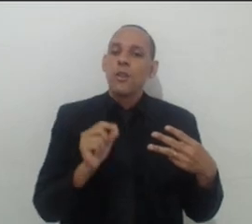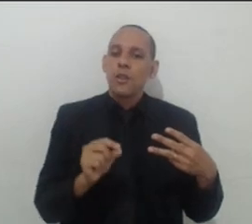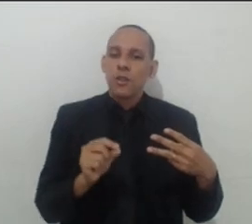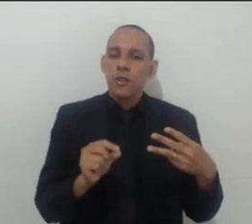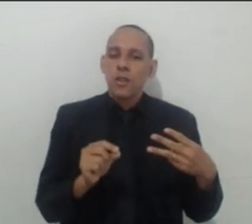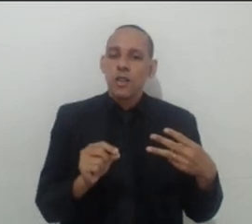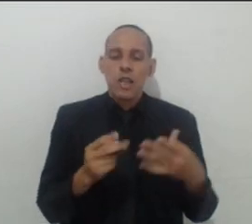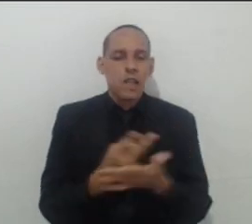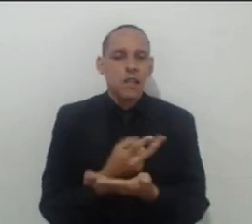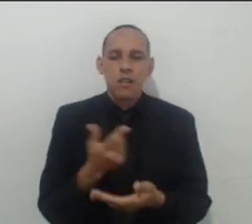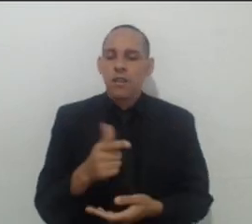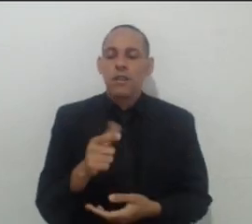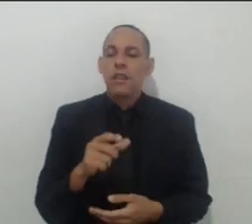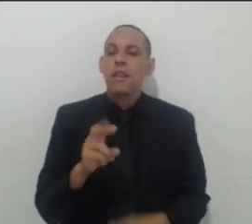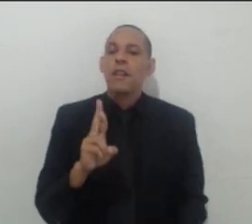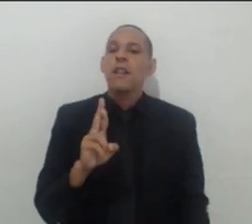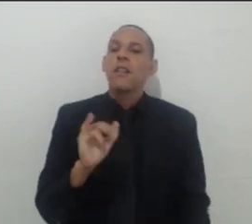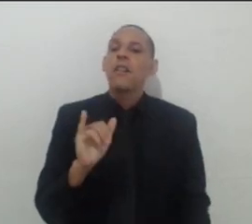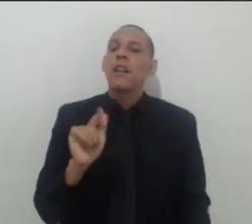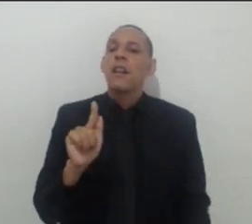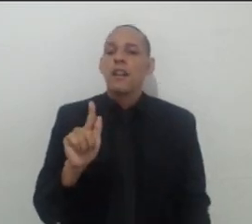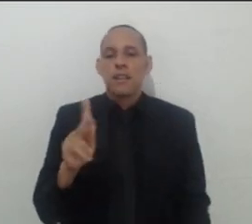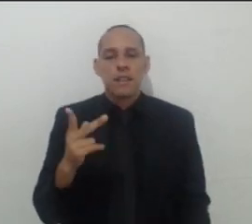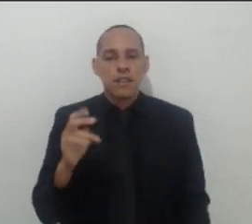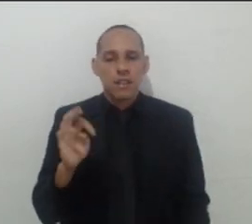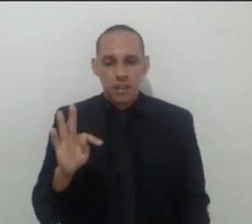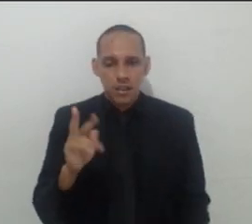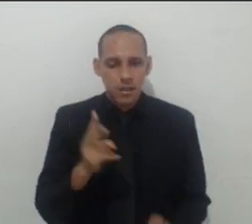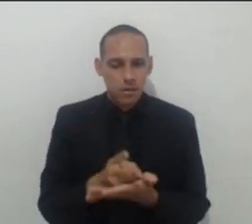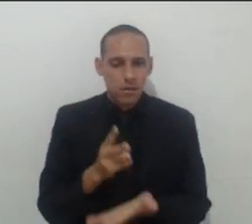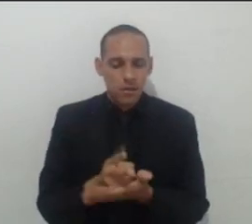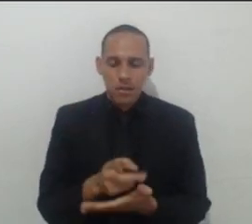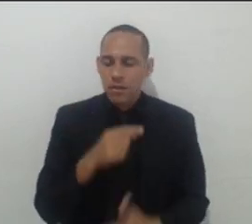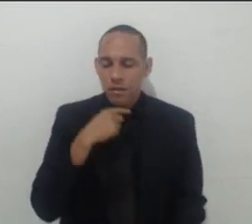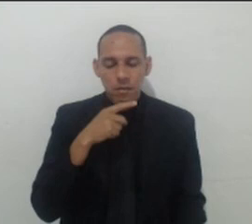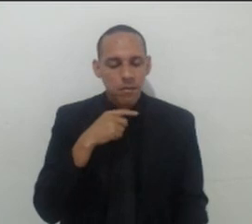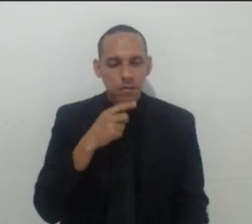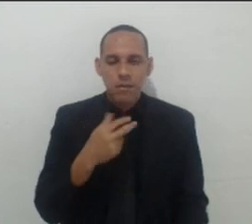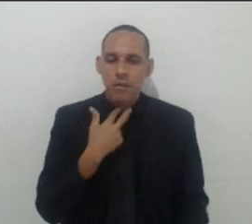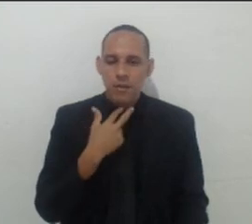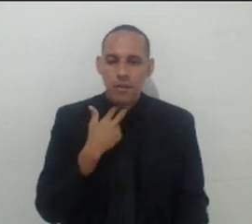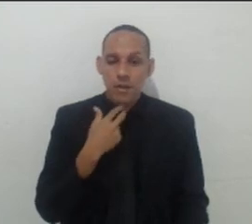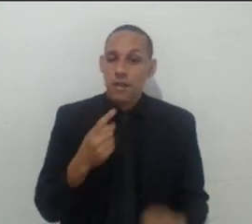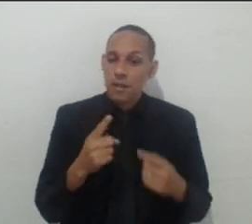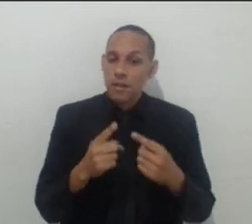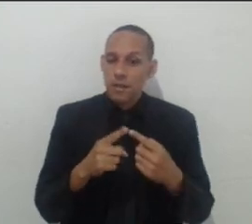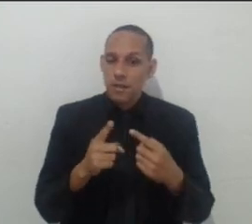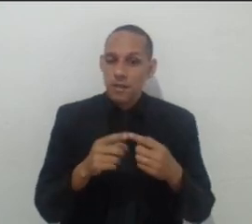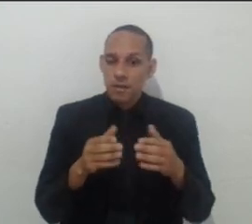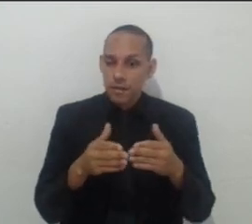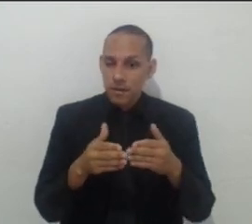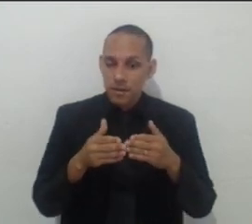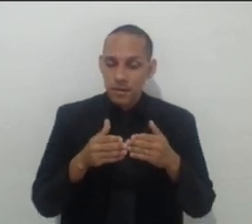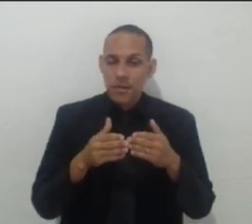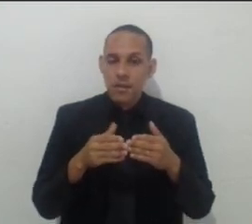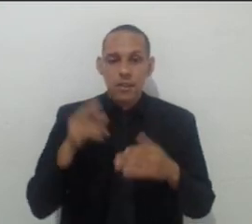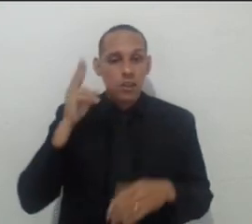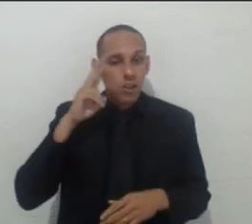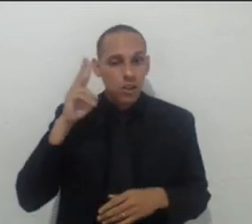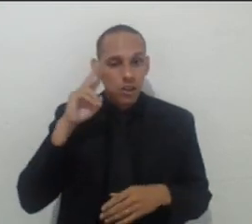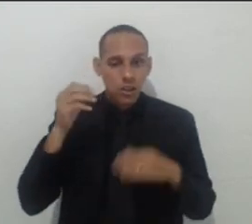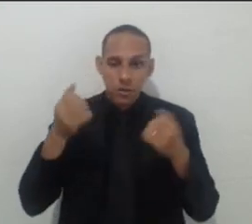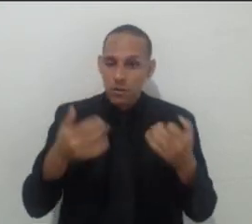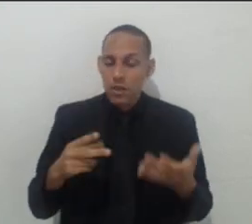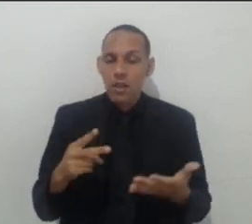right não deve prosperar. O primeiro deles, eu peço vênia, é para fazer um breve histórico do que se